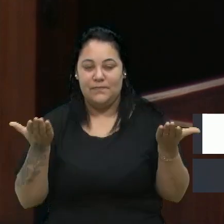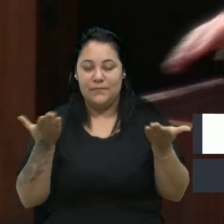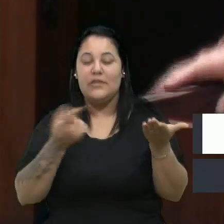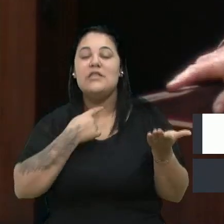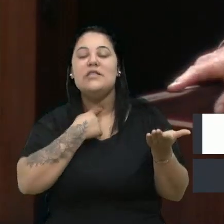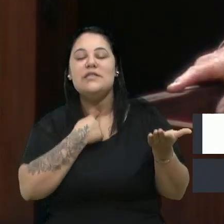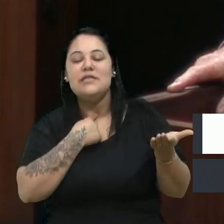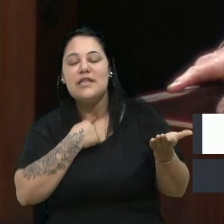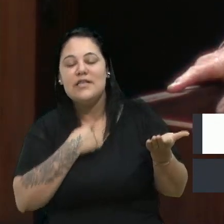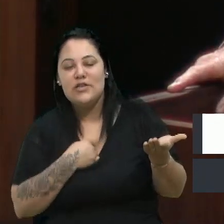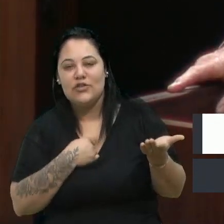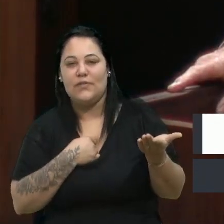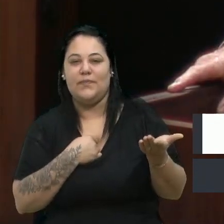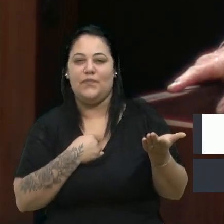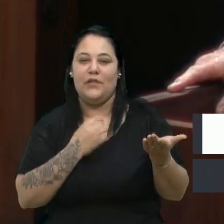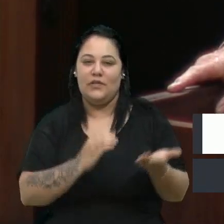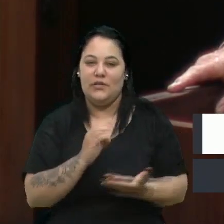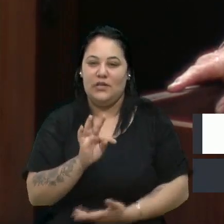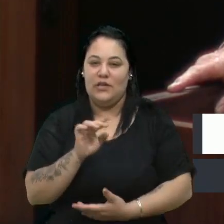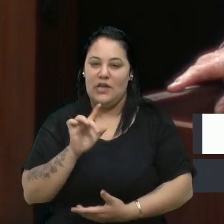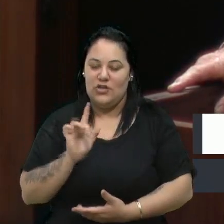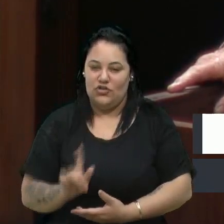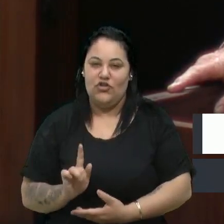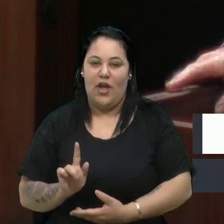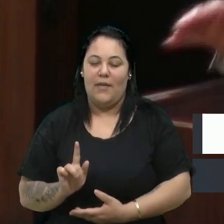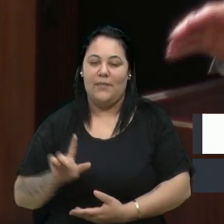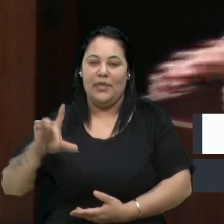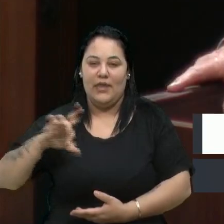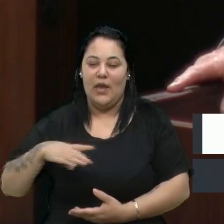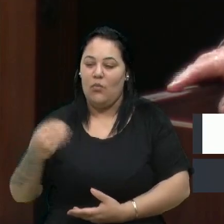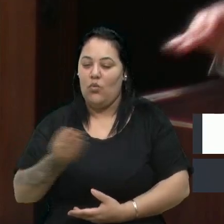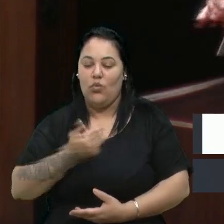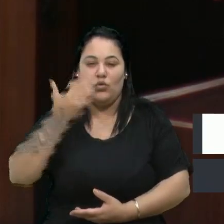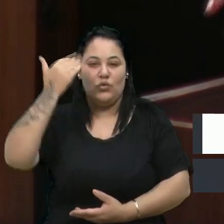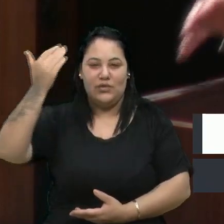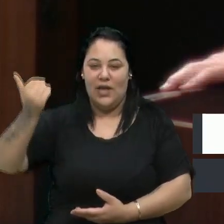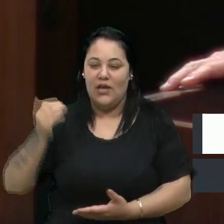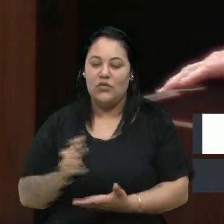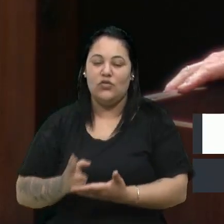desejar que o CTG Rincão da Lealdade continue